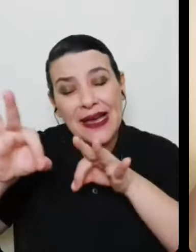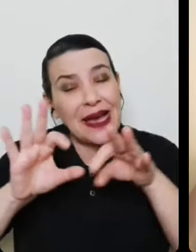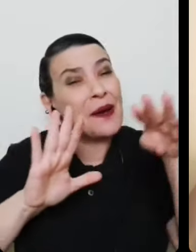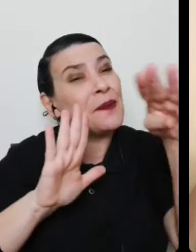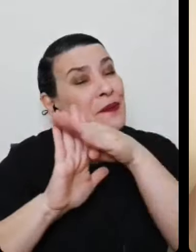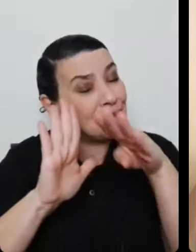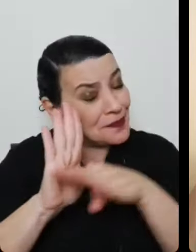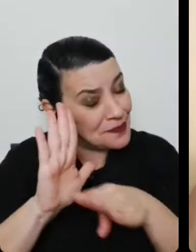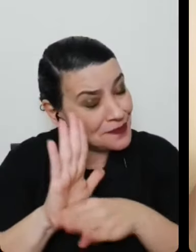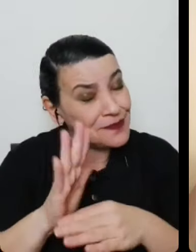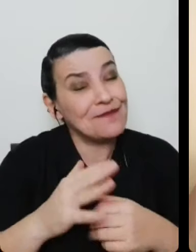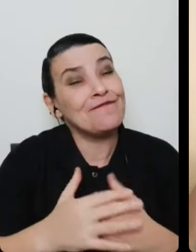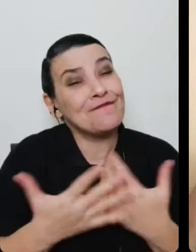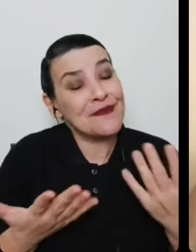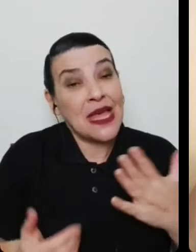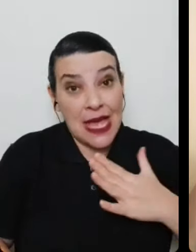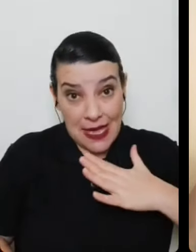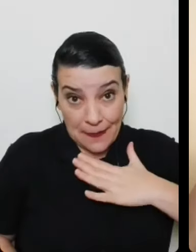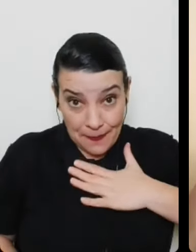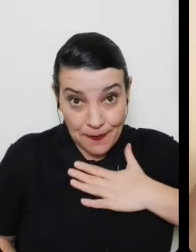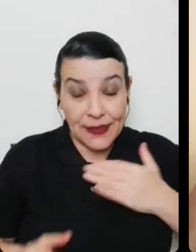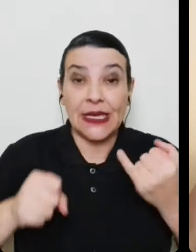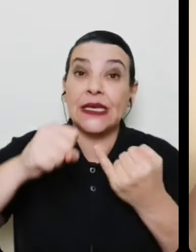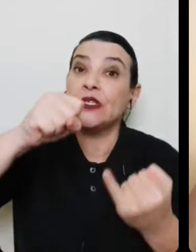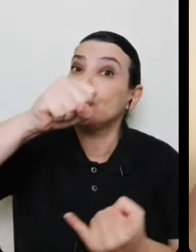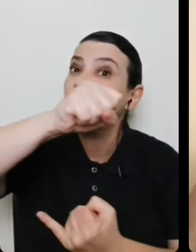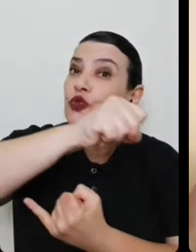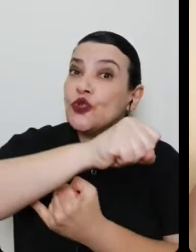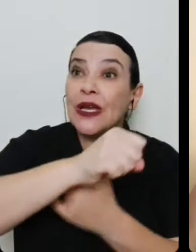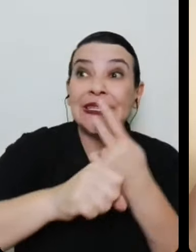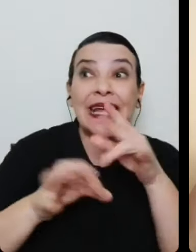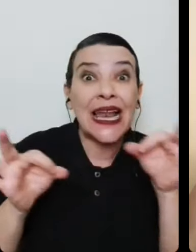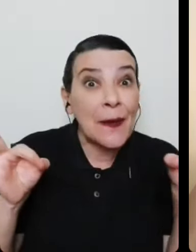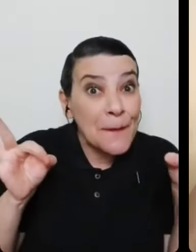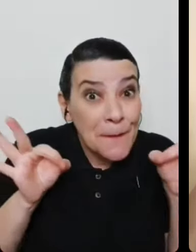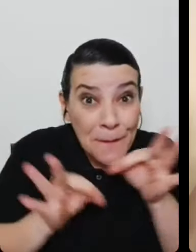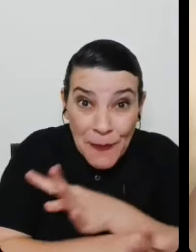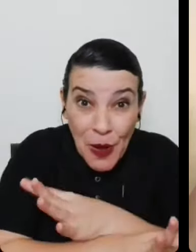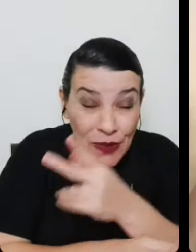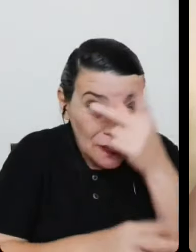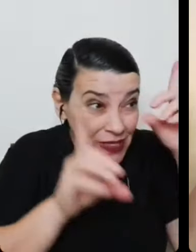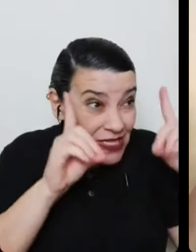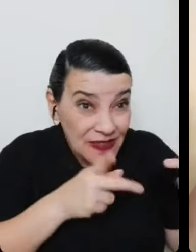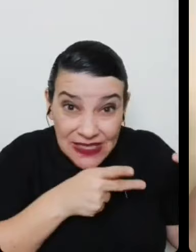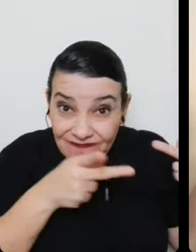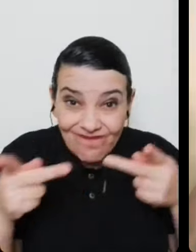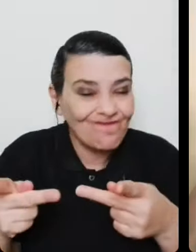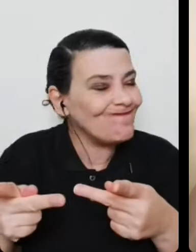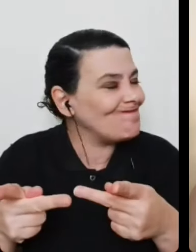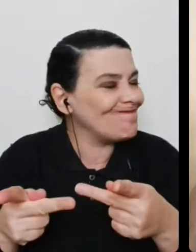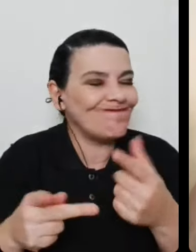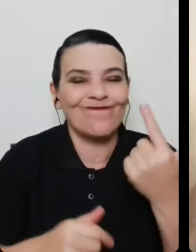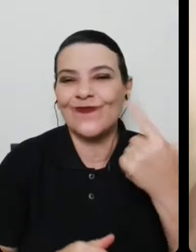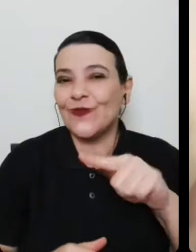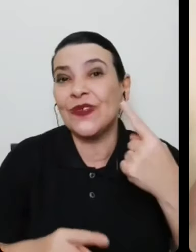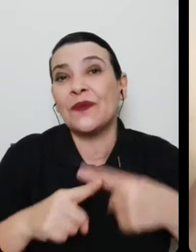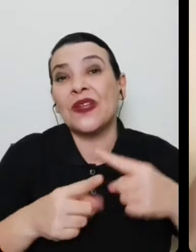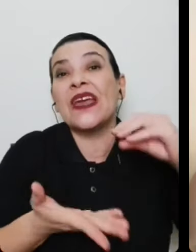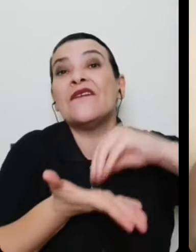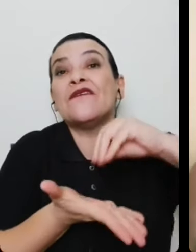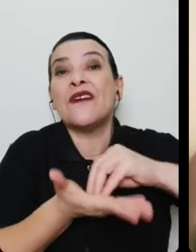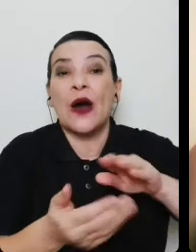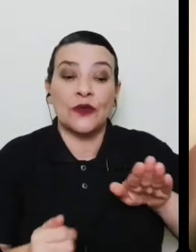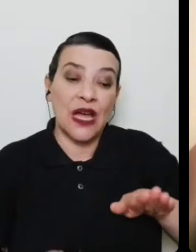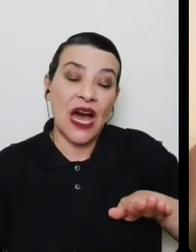Quer dizer, a minha instituição não está preparada para receber pessoas com deficiência, porque nós não temos rampa, nós